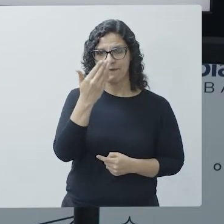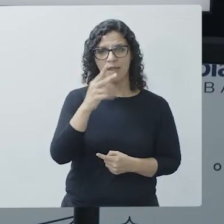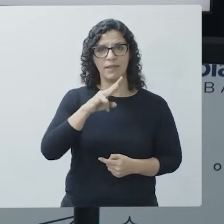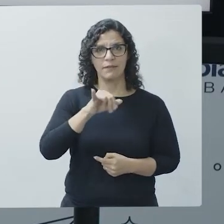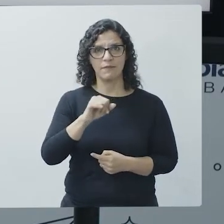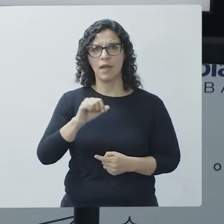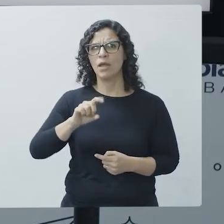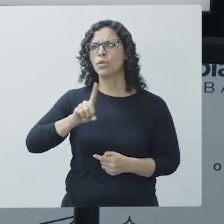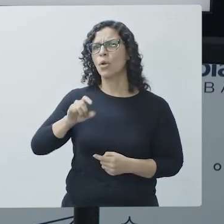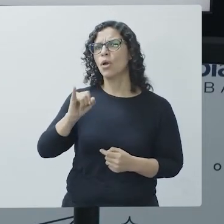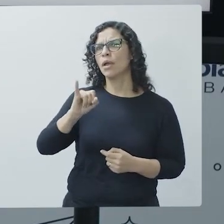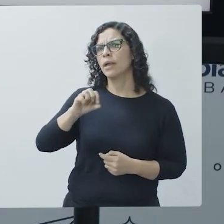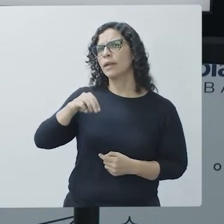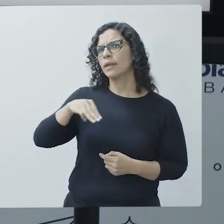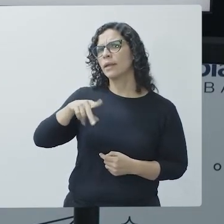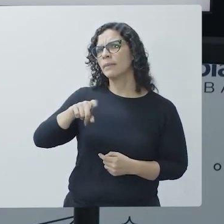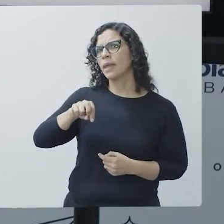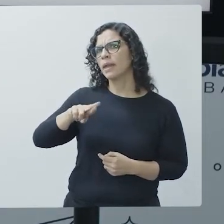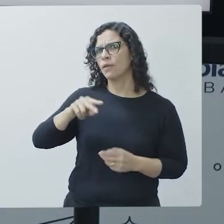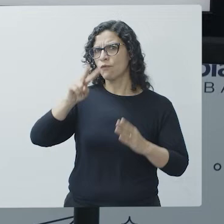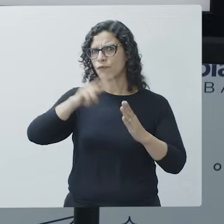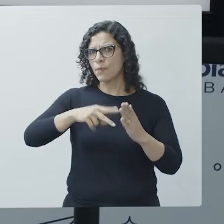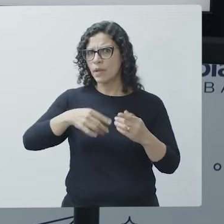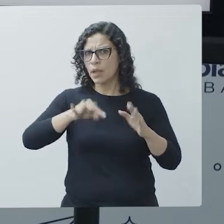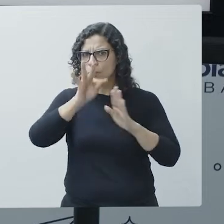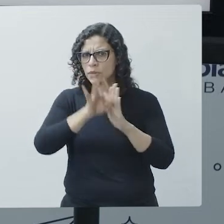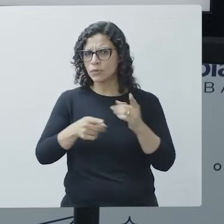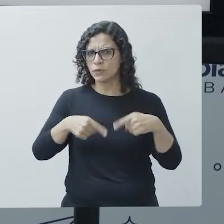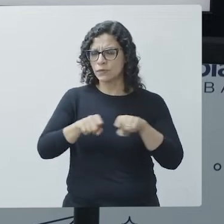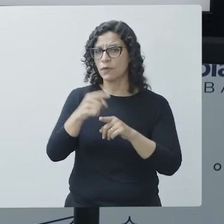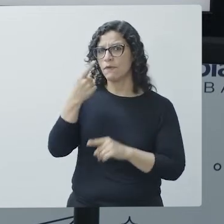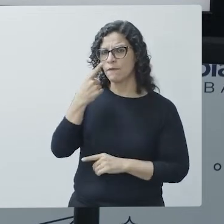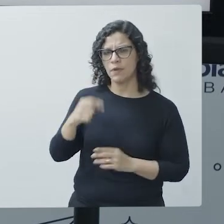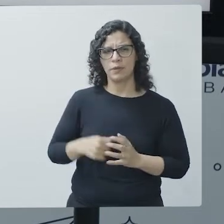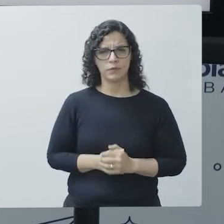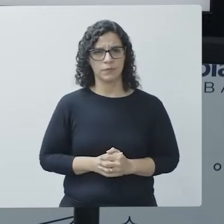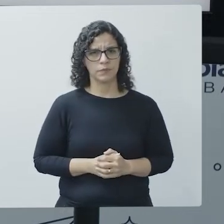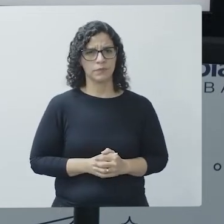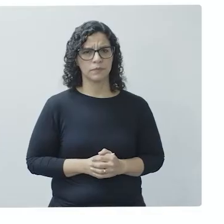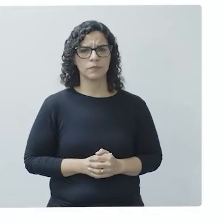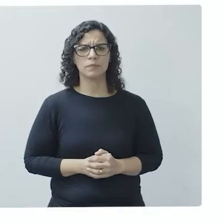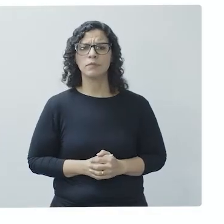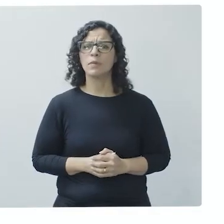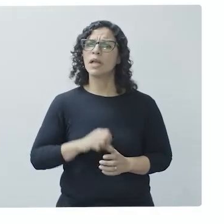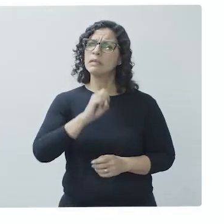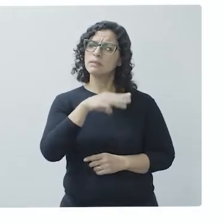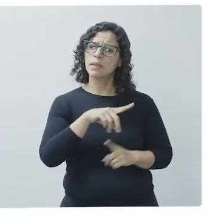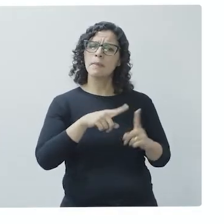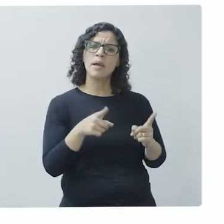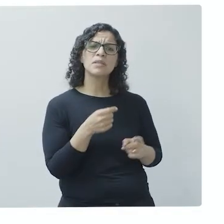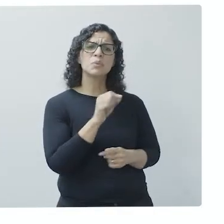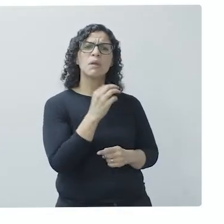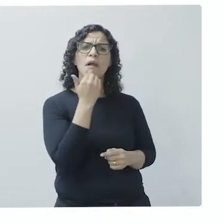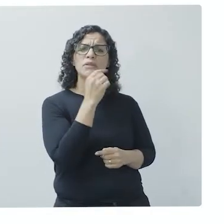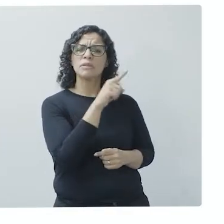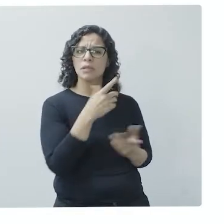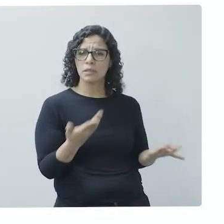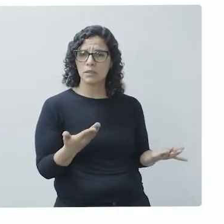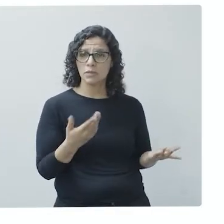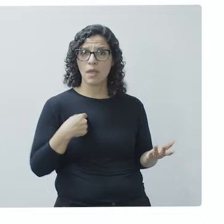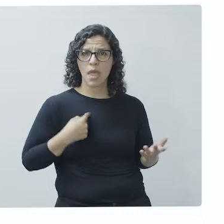reler toda a parte onde esse trecho aparece. Olha só. Sim, mas que vale